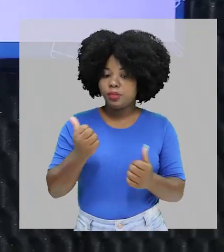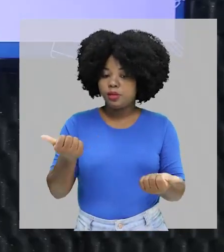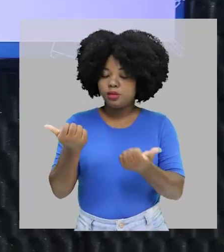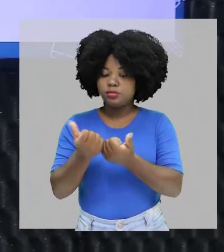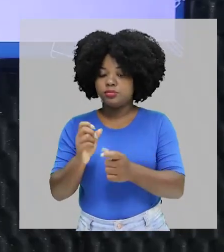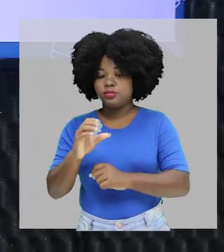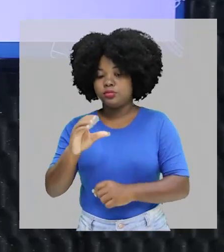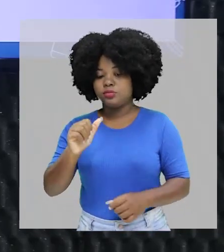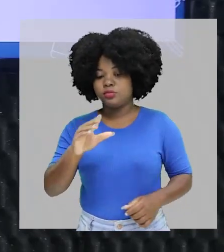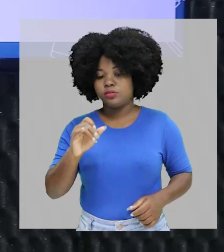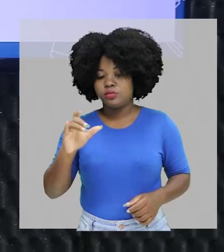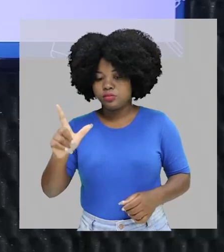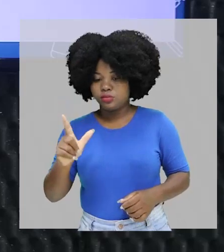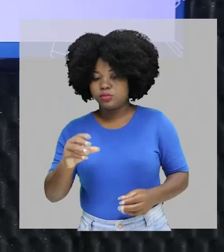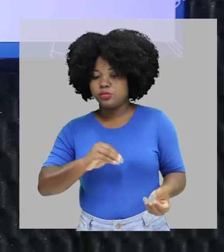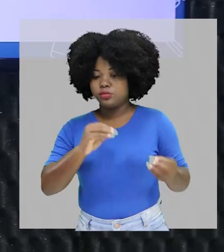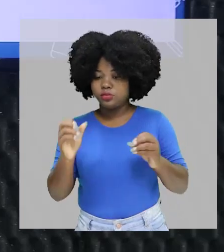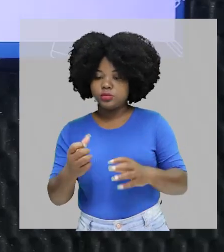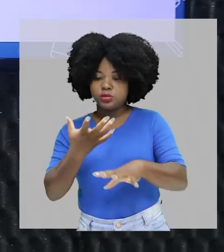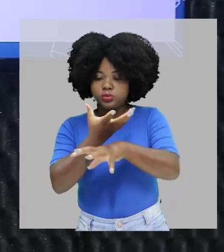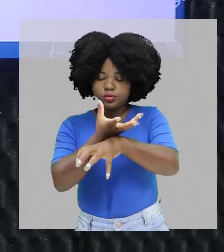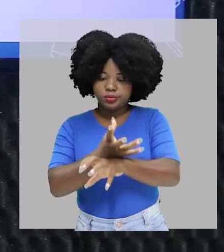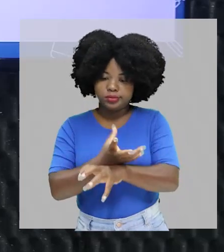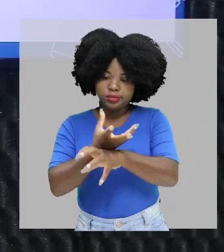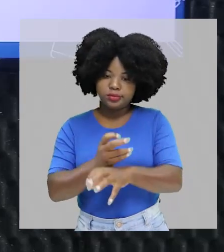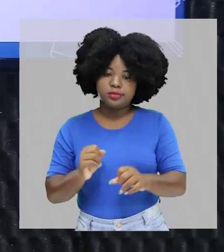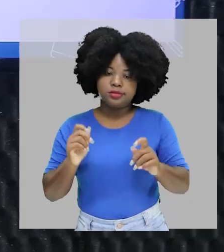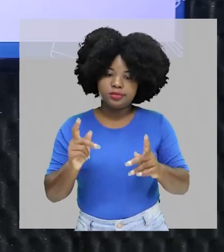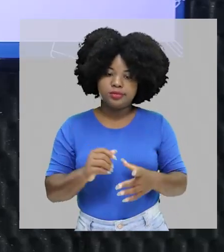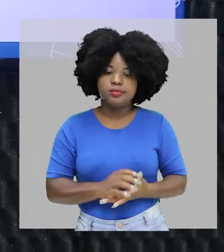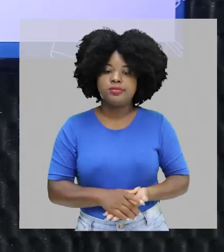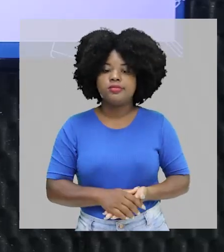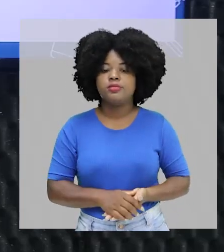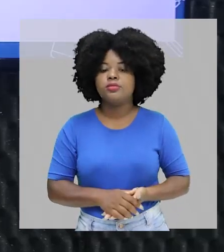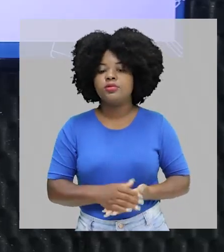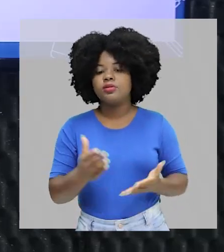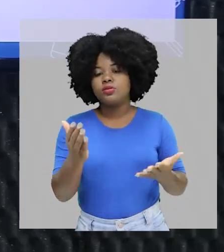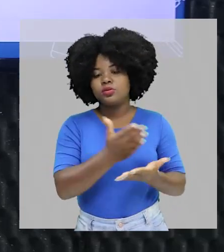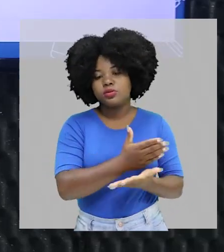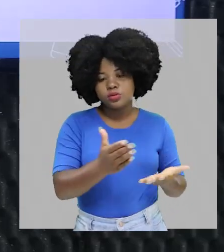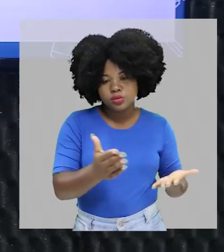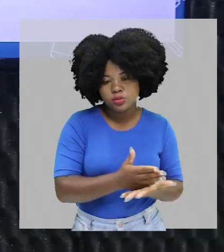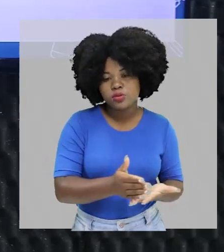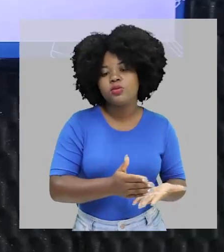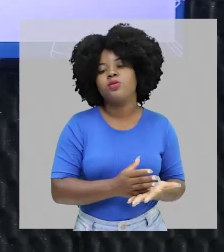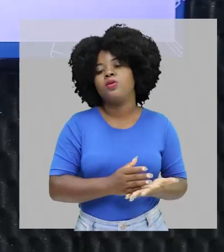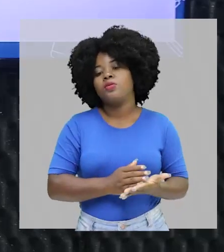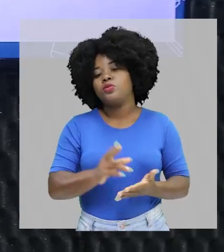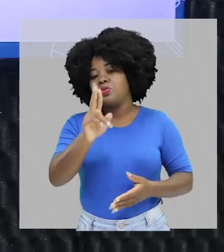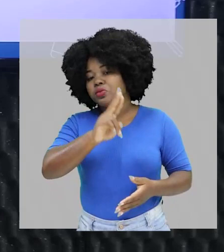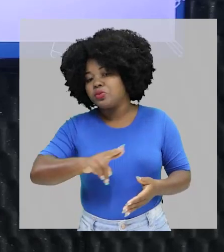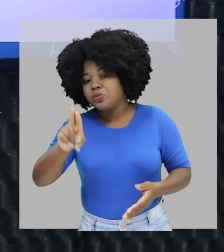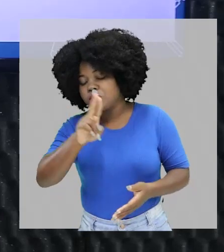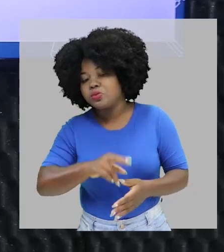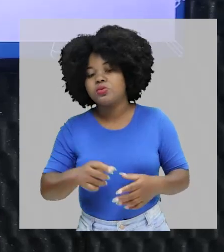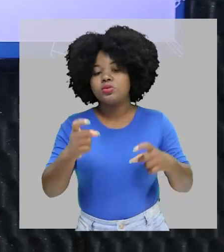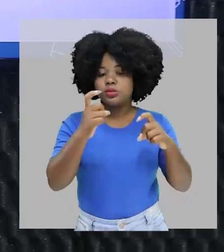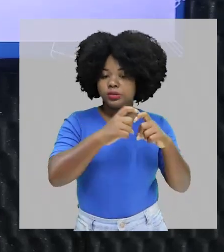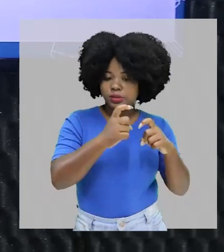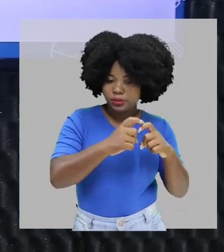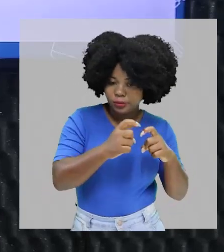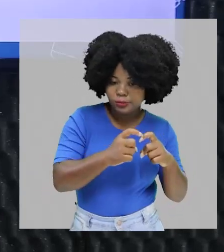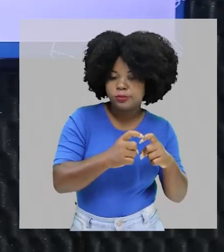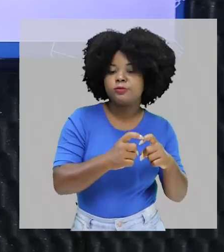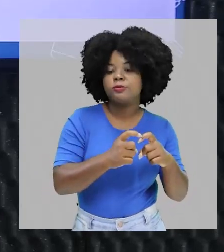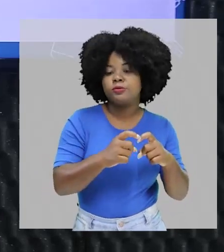cálcio ele vai se depositar onde? Nos ossos. Tudo bem, turminha? Então, aqui são algumas aplicações na medicina.